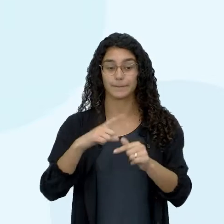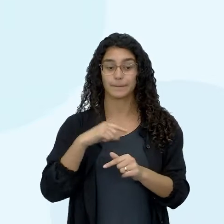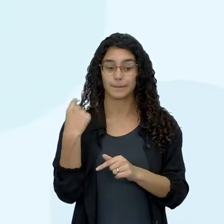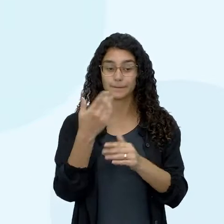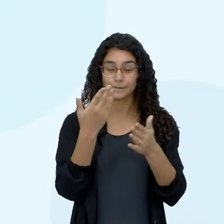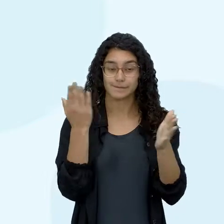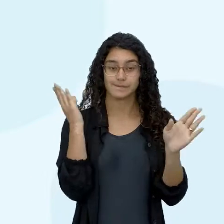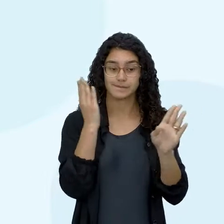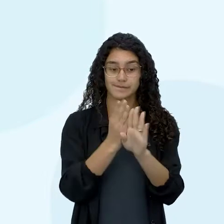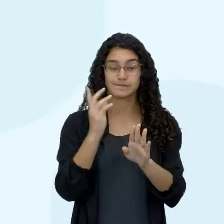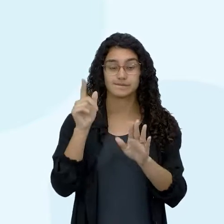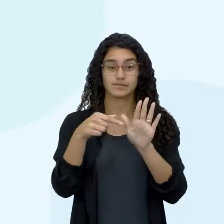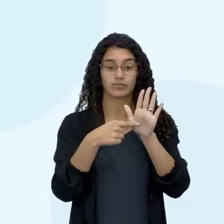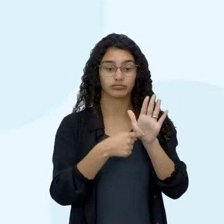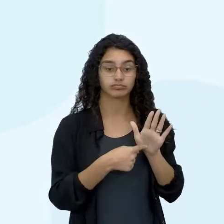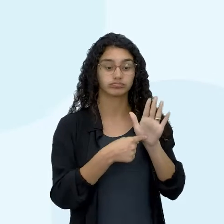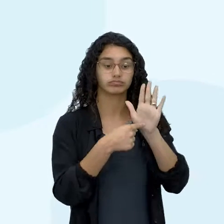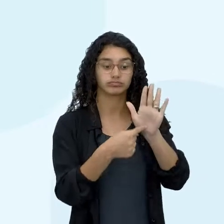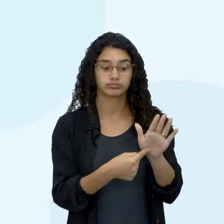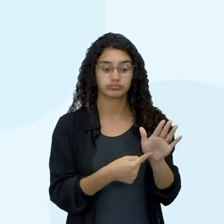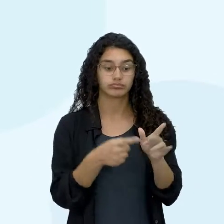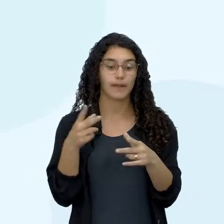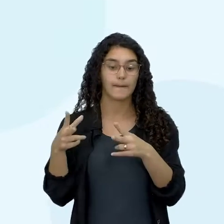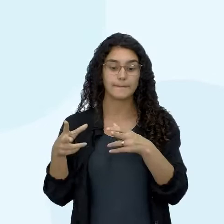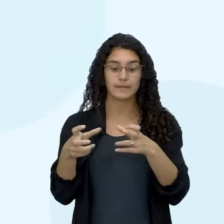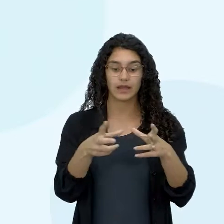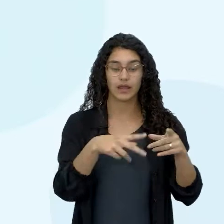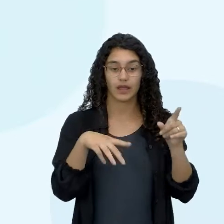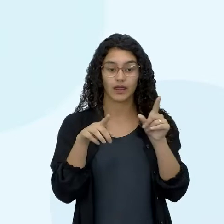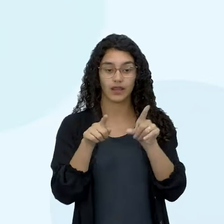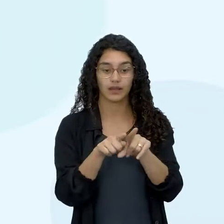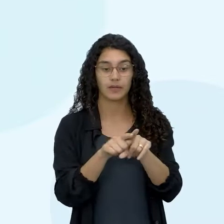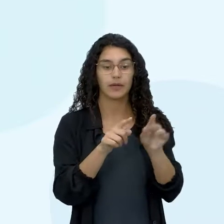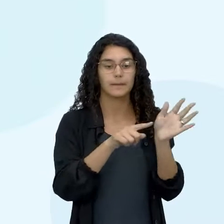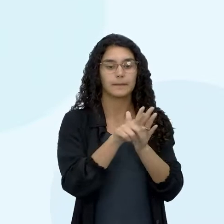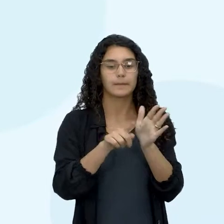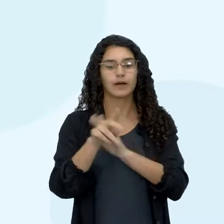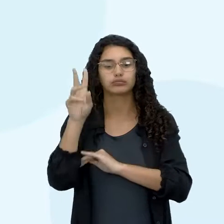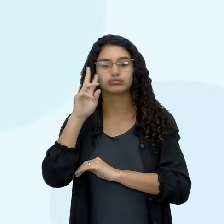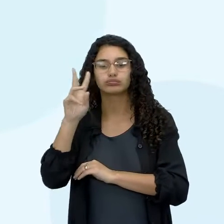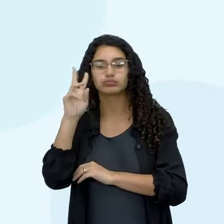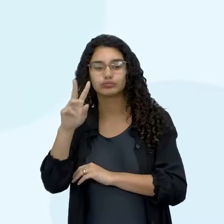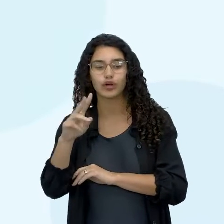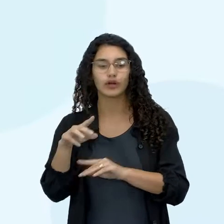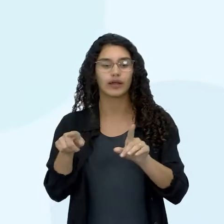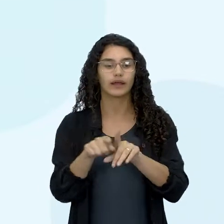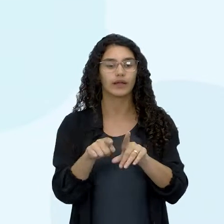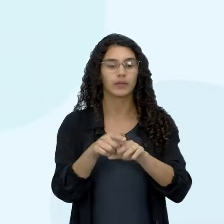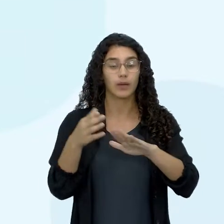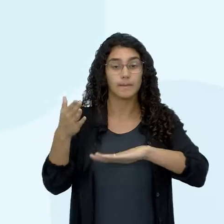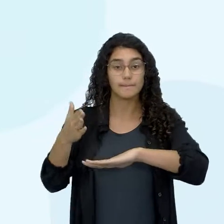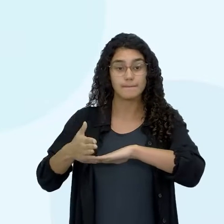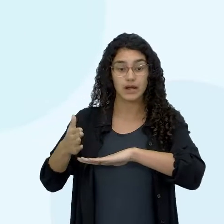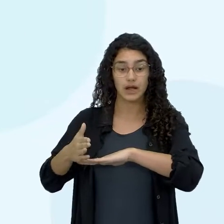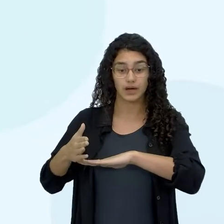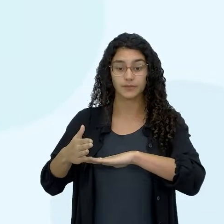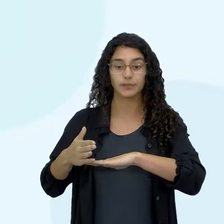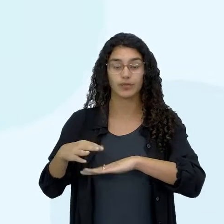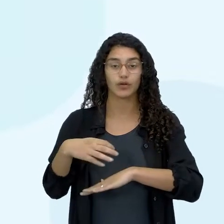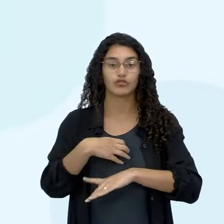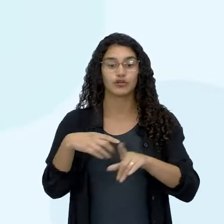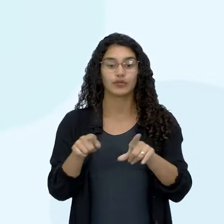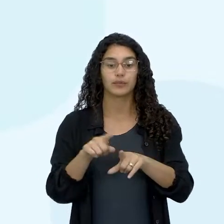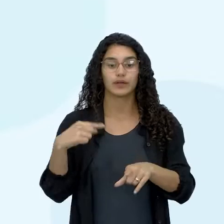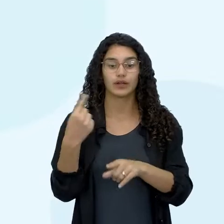nosso encontro é apresentar e analisar questões históricas e contemporâneas